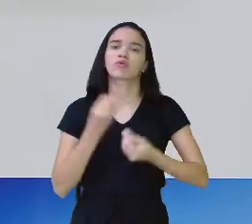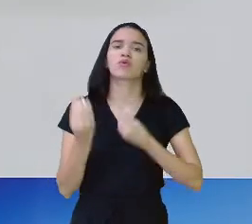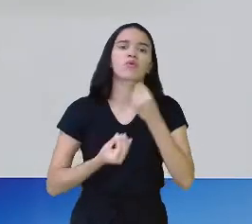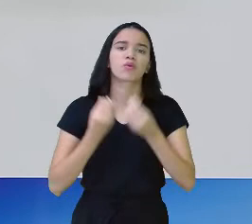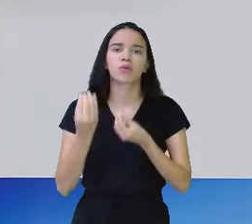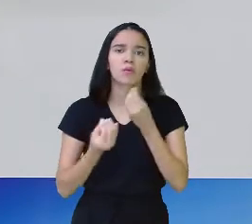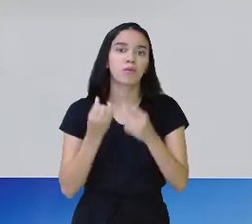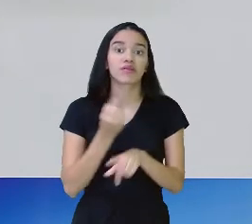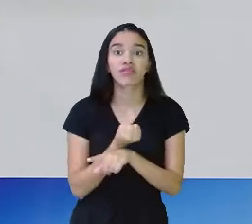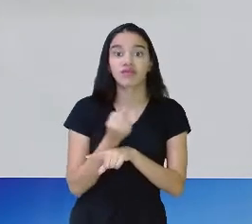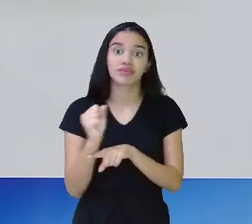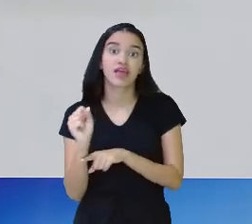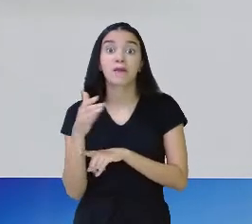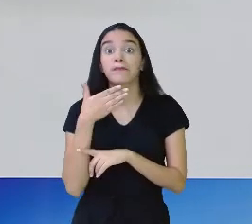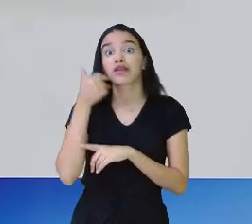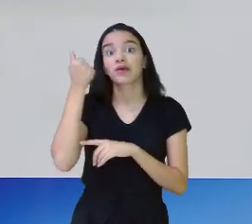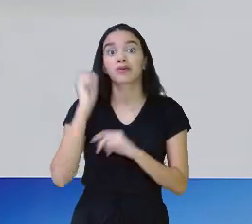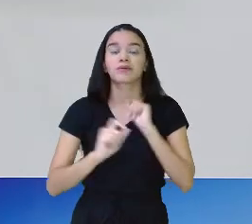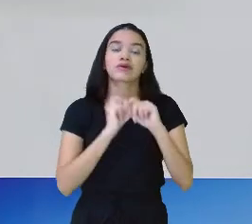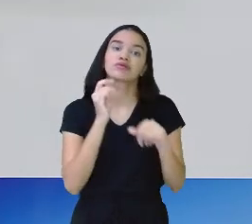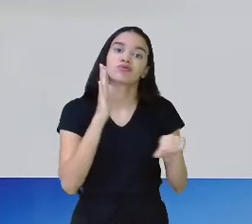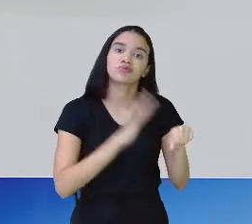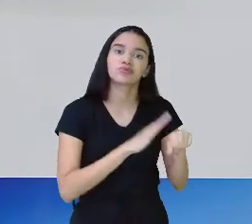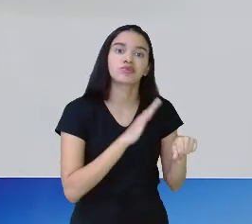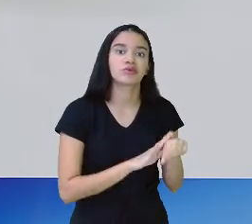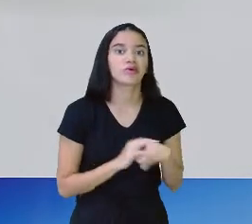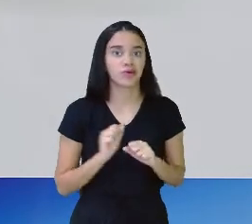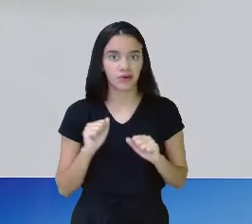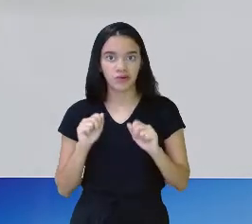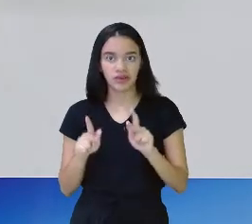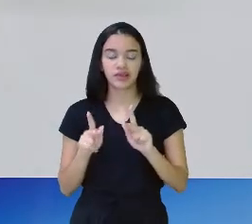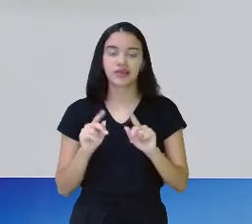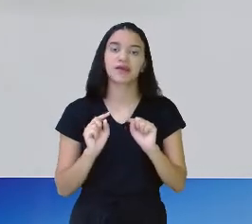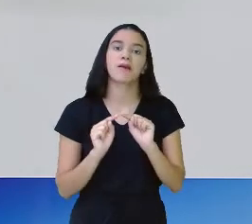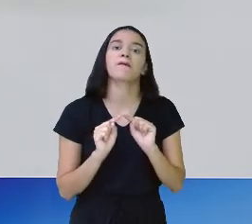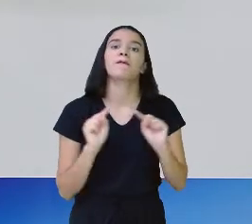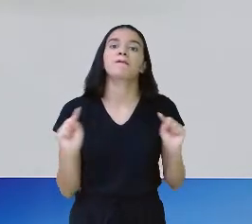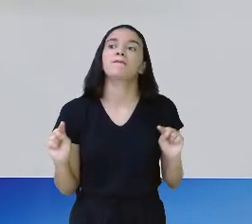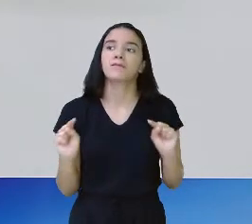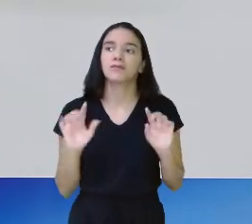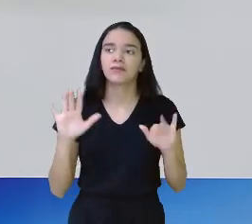gente se defender, é melhor não tocar, tá, gente? Mas, enfim,